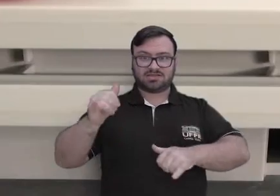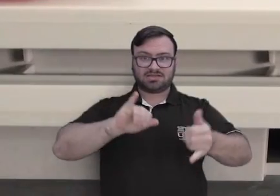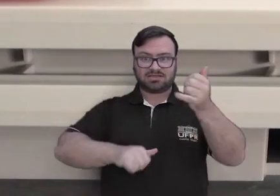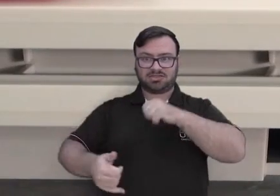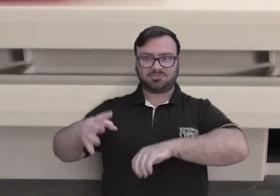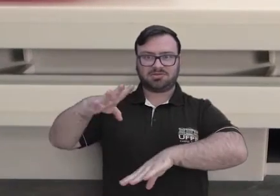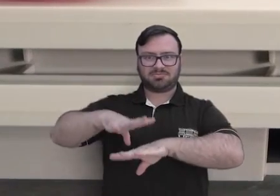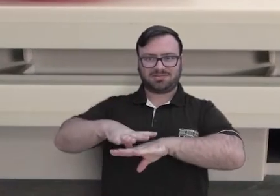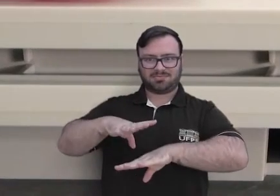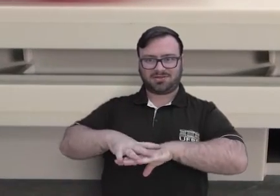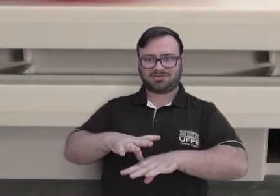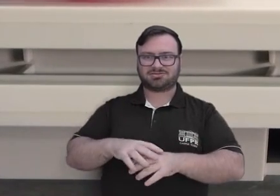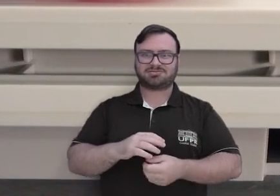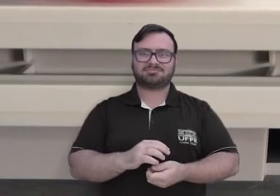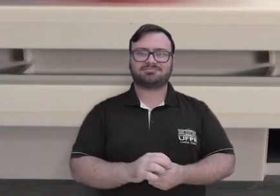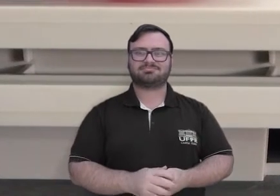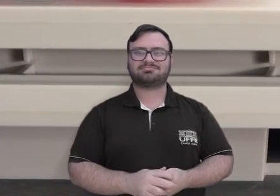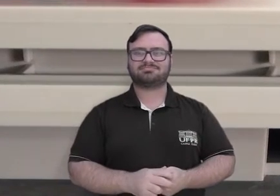Matemática.